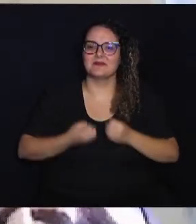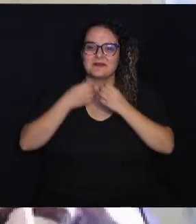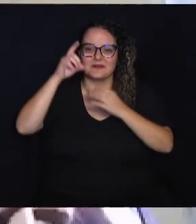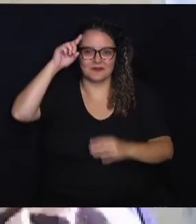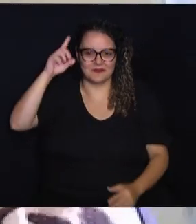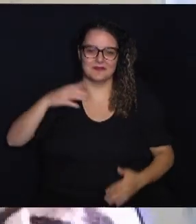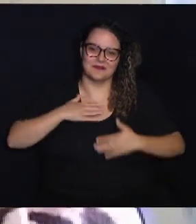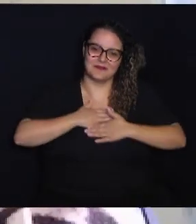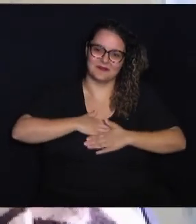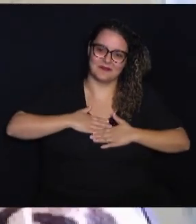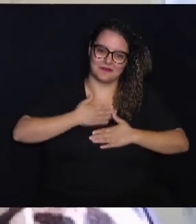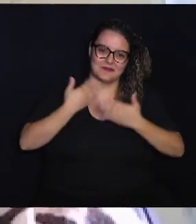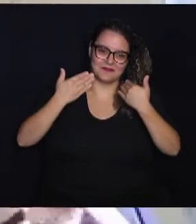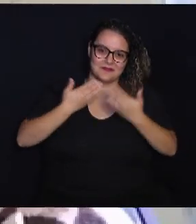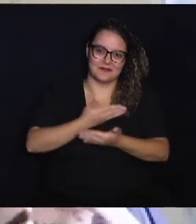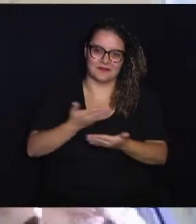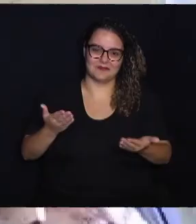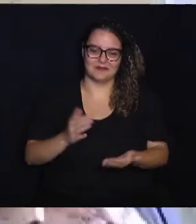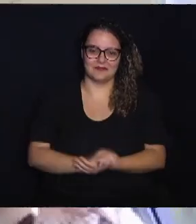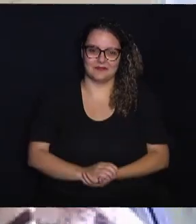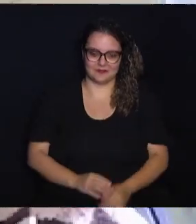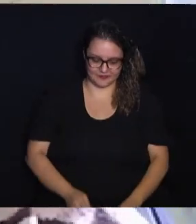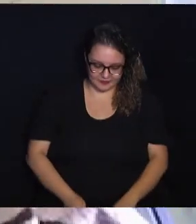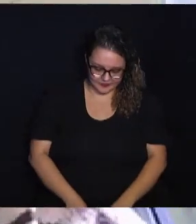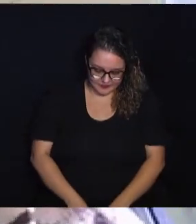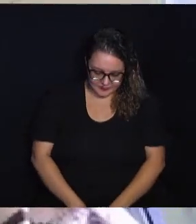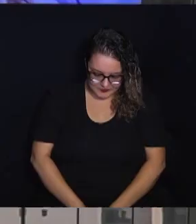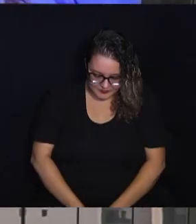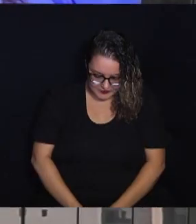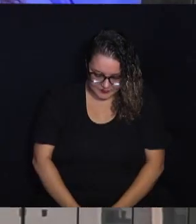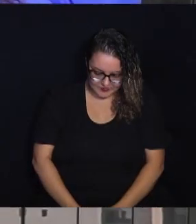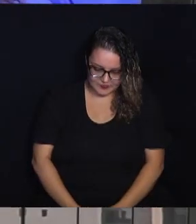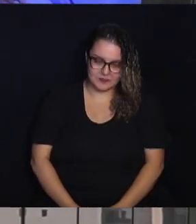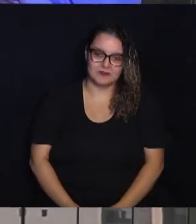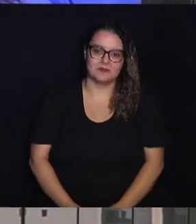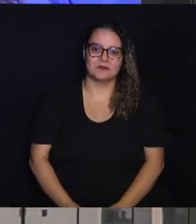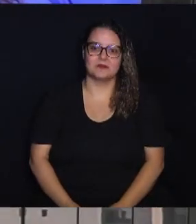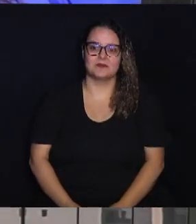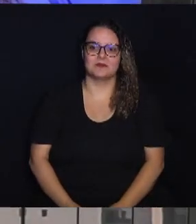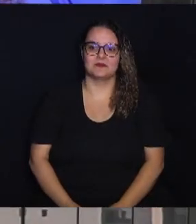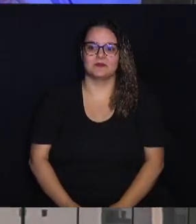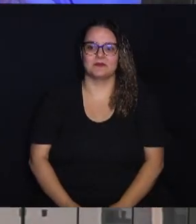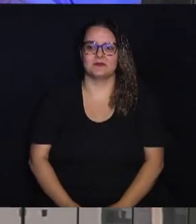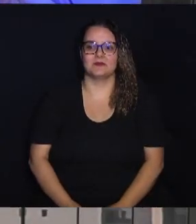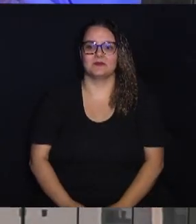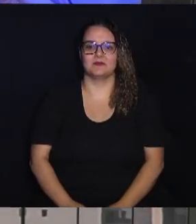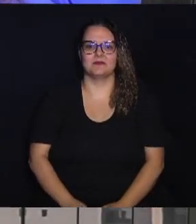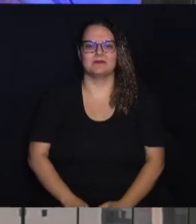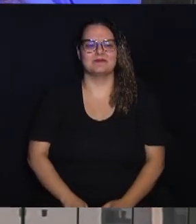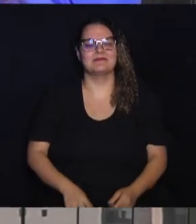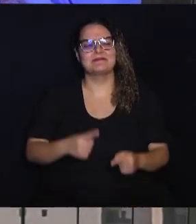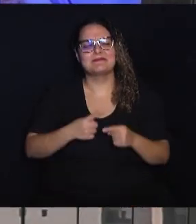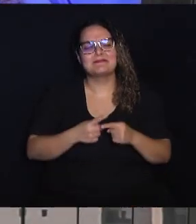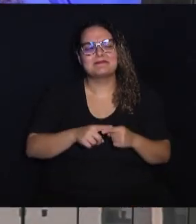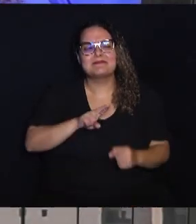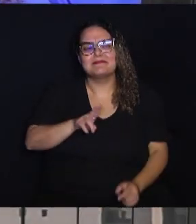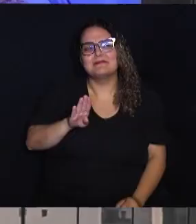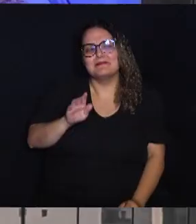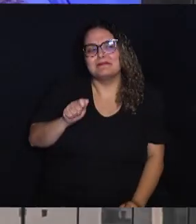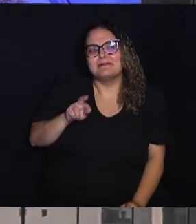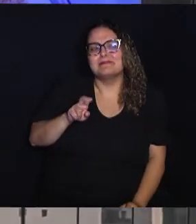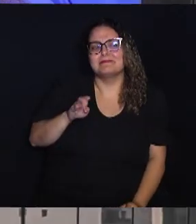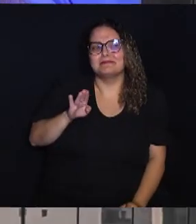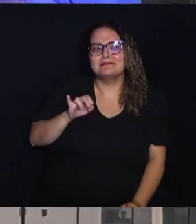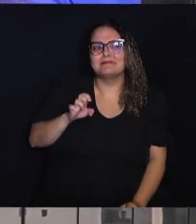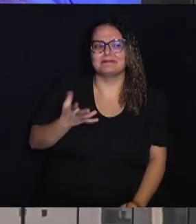Bom dia, é um prazer falar com vocês. Gabriela, começa explicando esse nome pra gente, porque ele é um nome que sugere